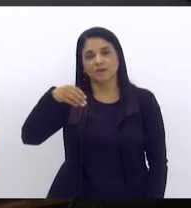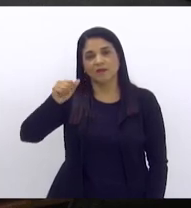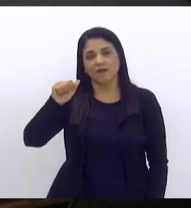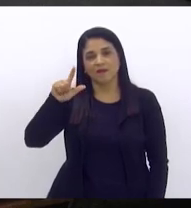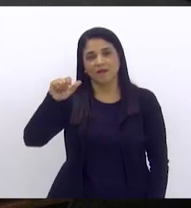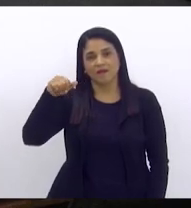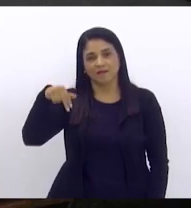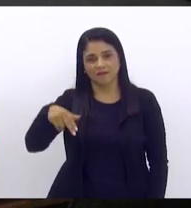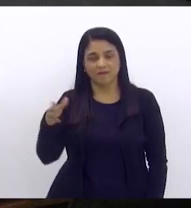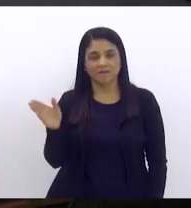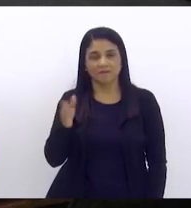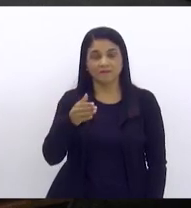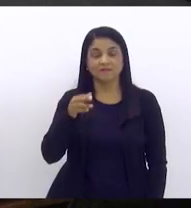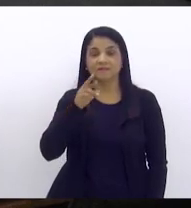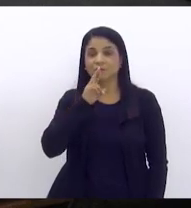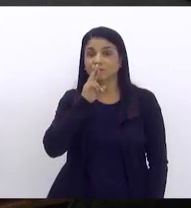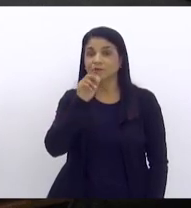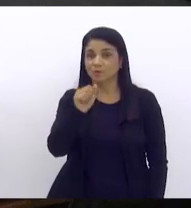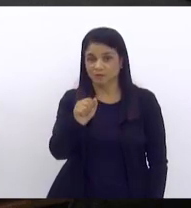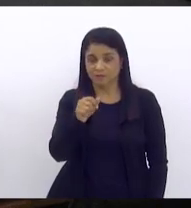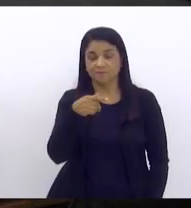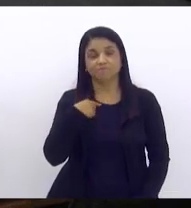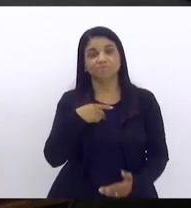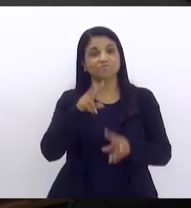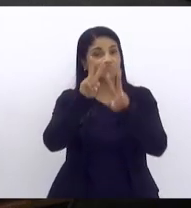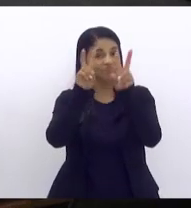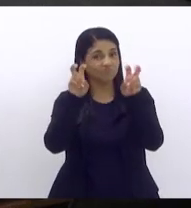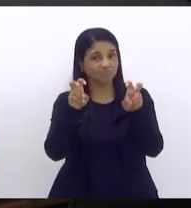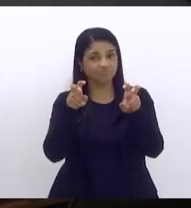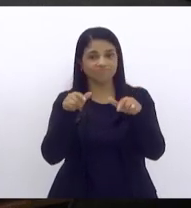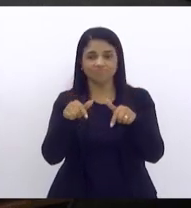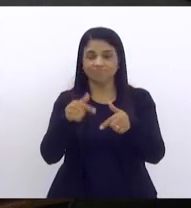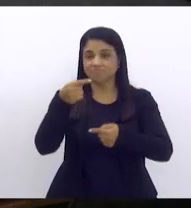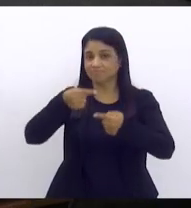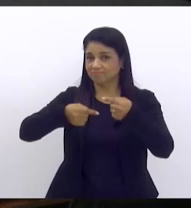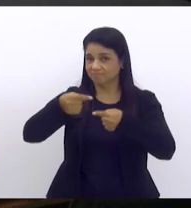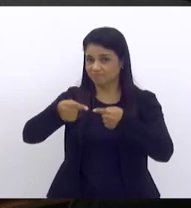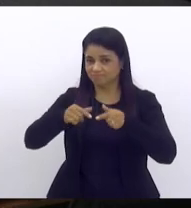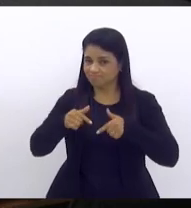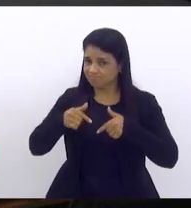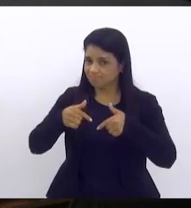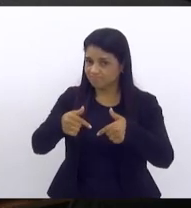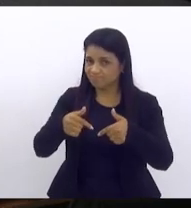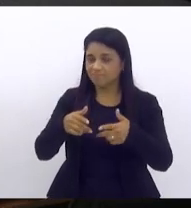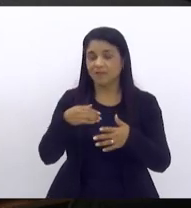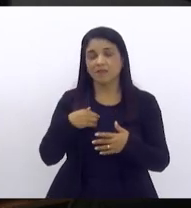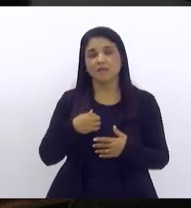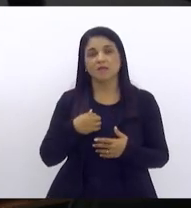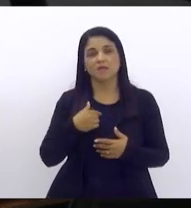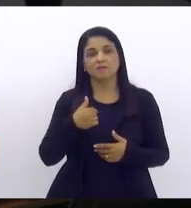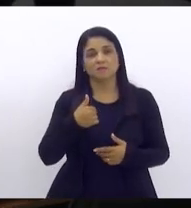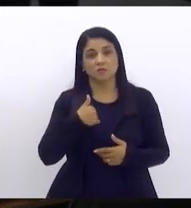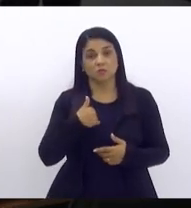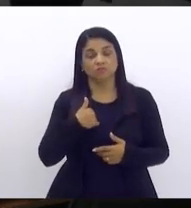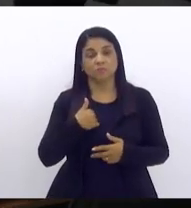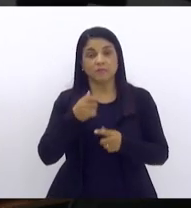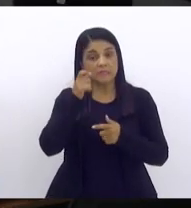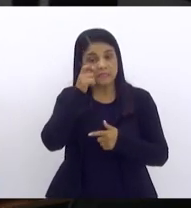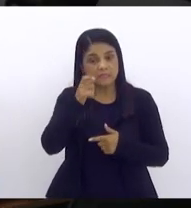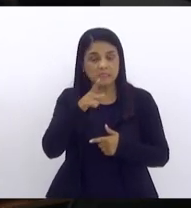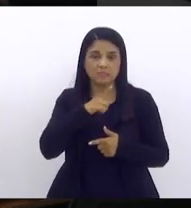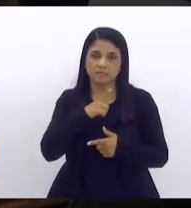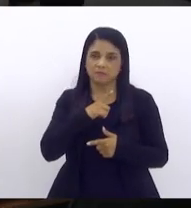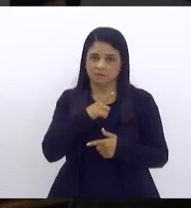Vossas Excelências abordam me é muito próximo,